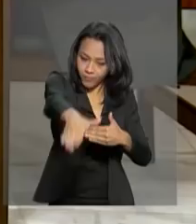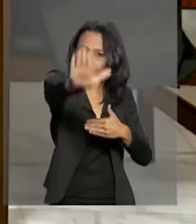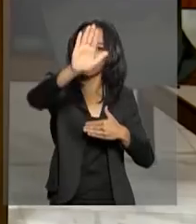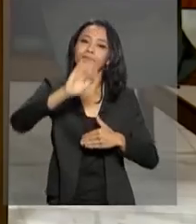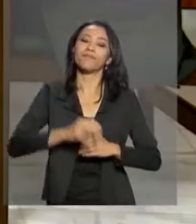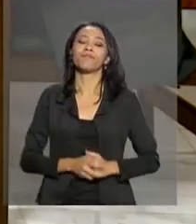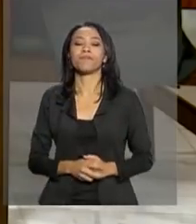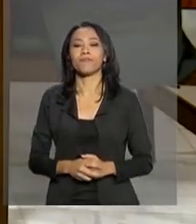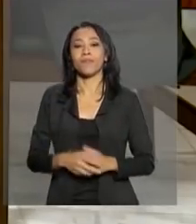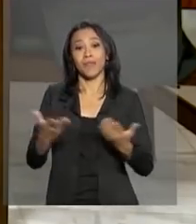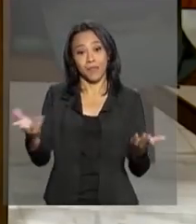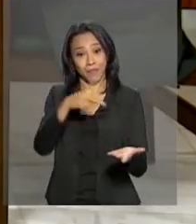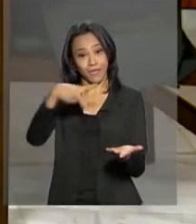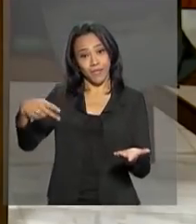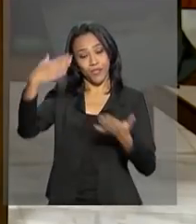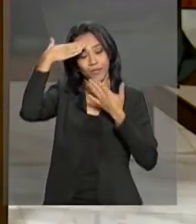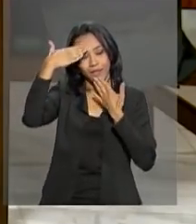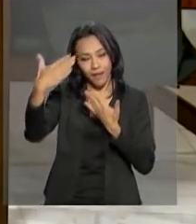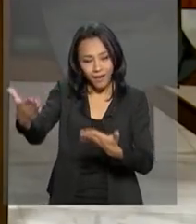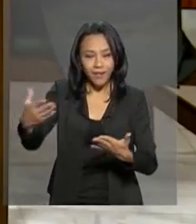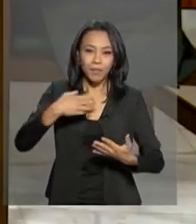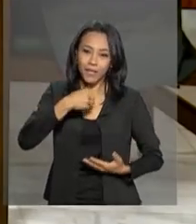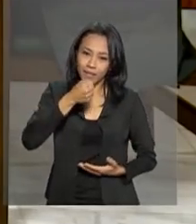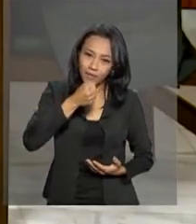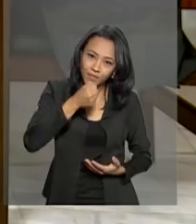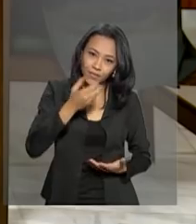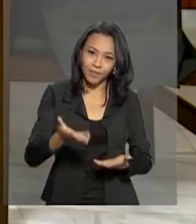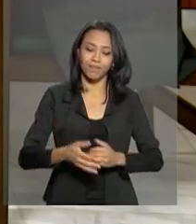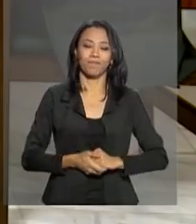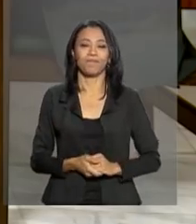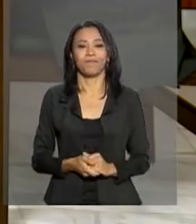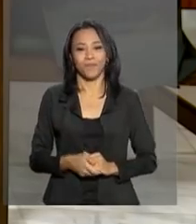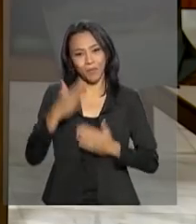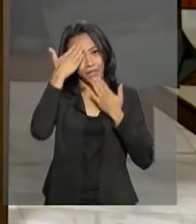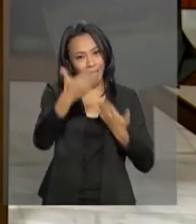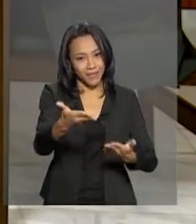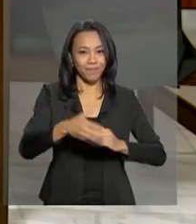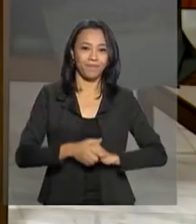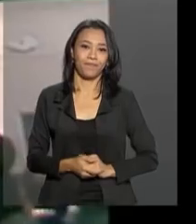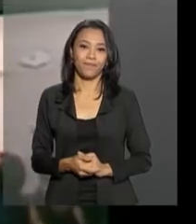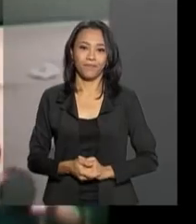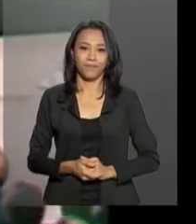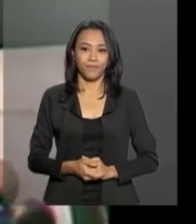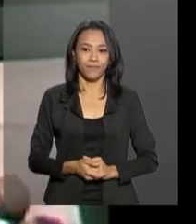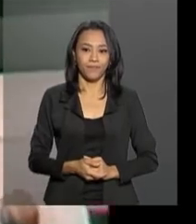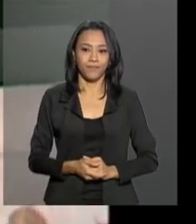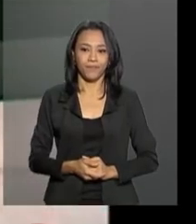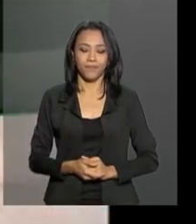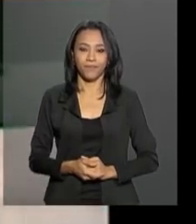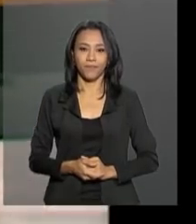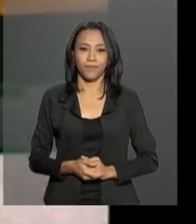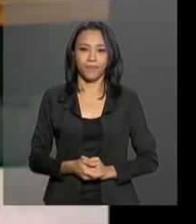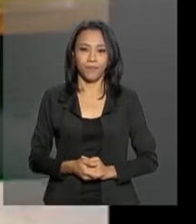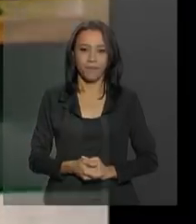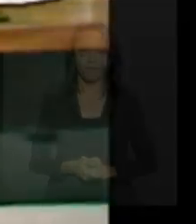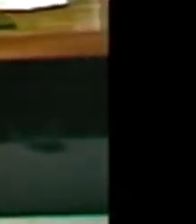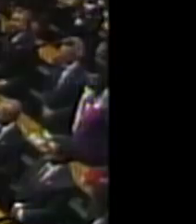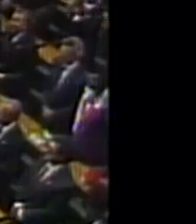adiante. Presidente Michel Temer, muito obrigada pela entrevista à TVN BR. Muito obrigado a você também. Declaro